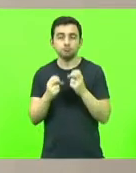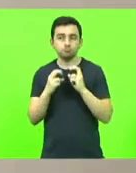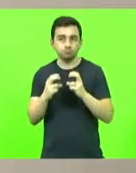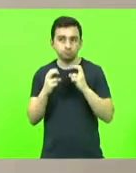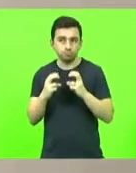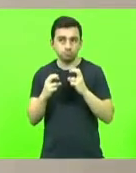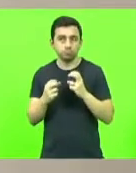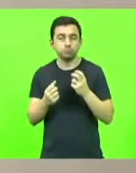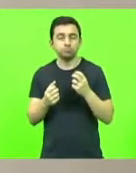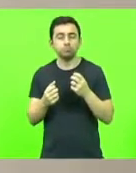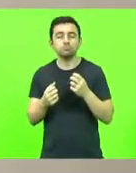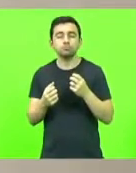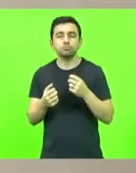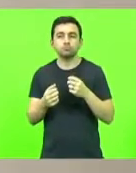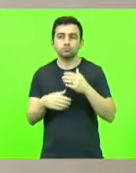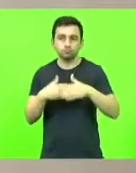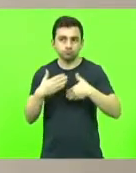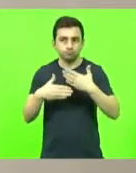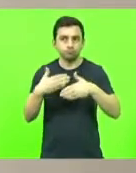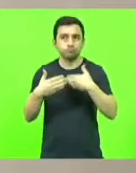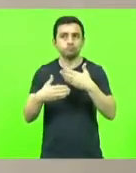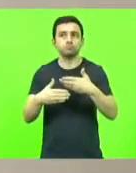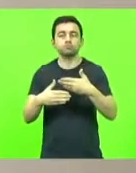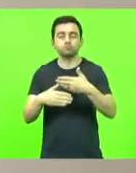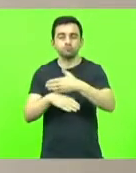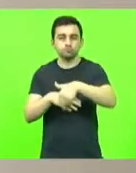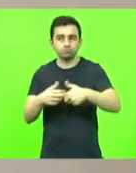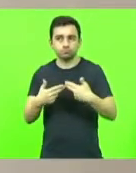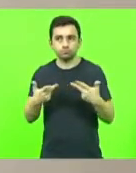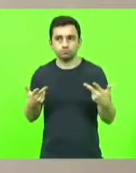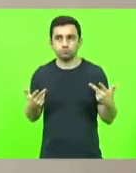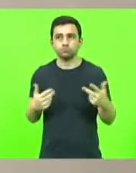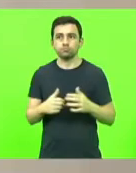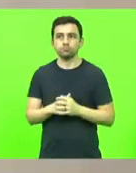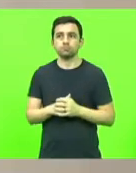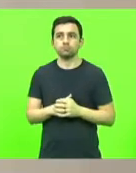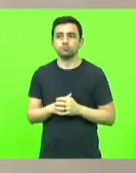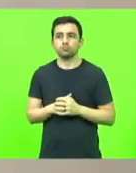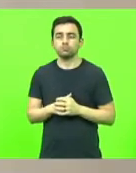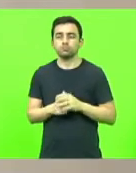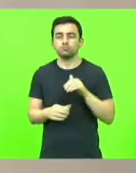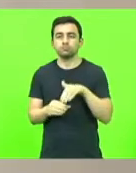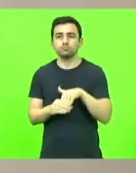e Desenvolvimento Urbano. Em votação.